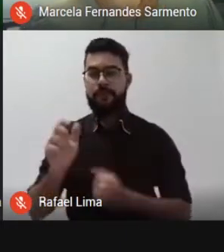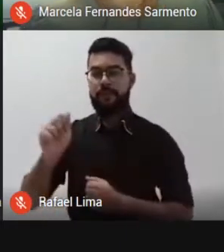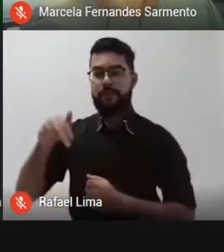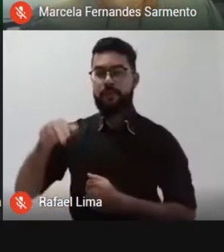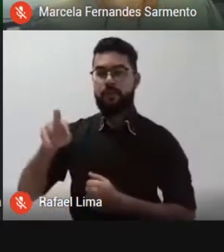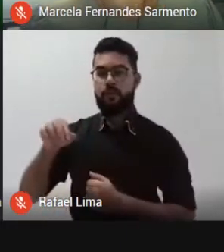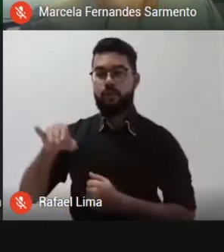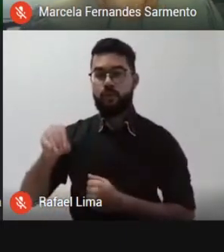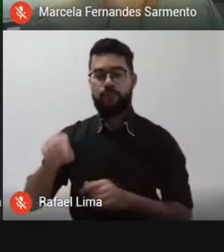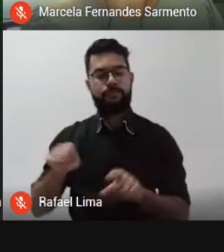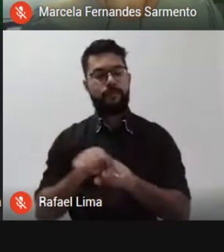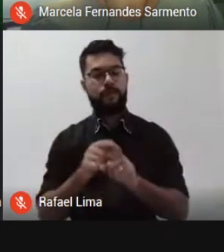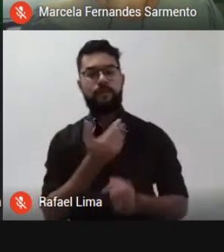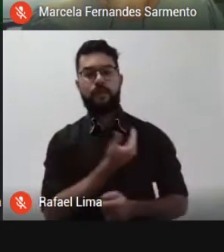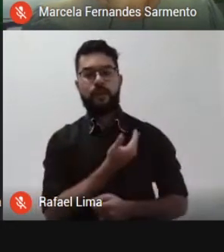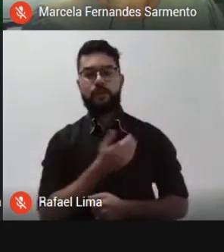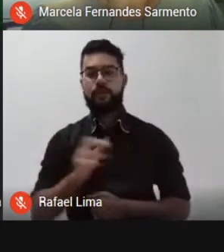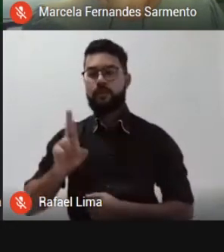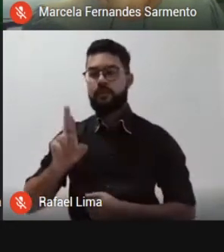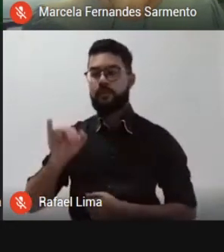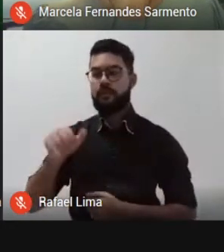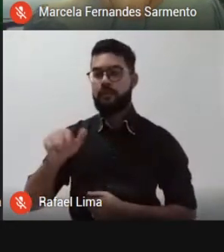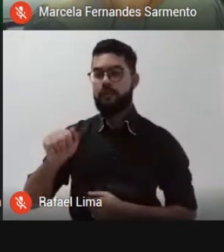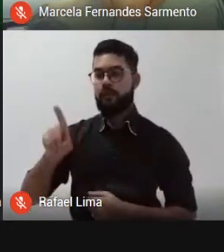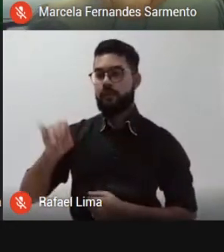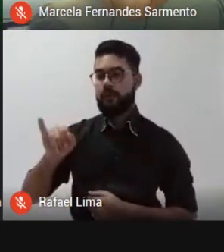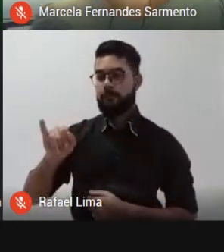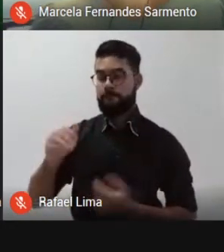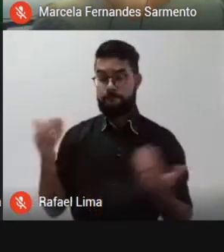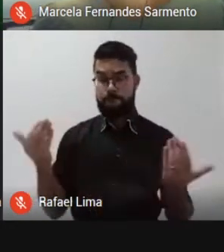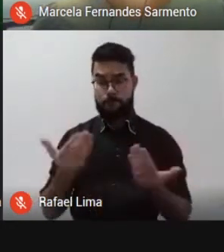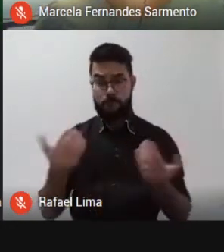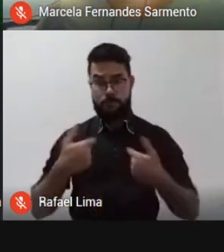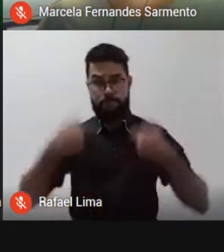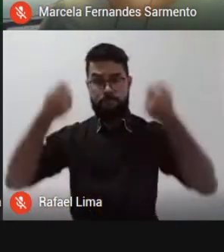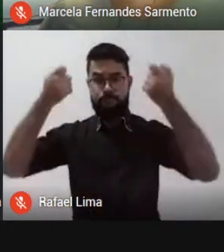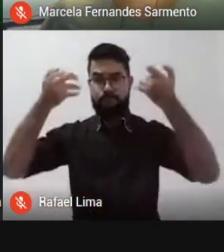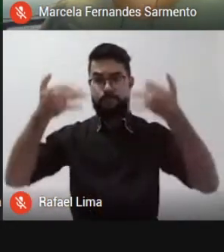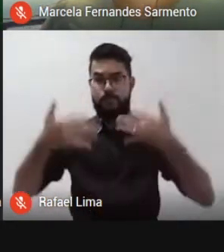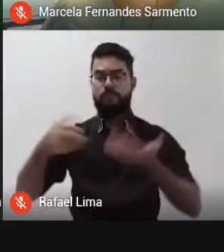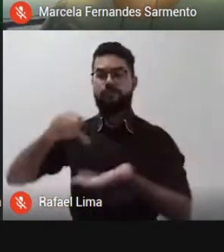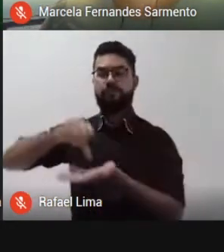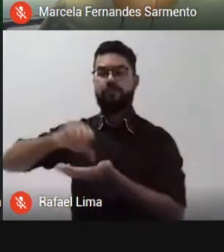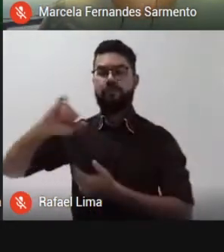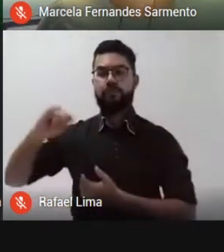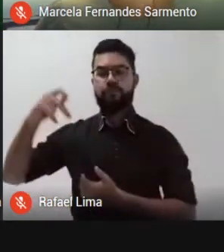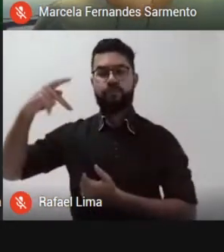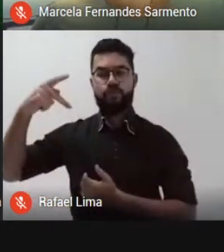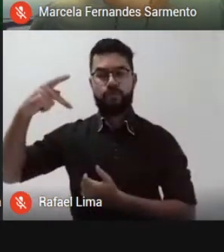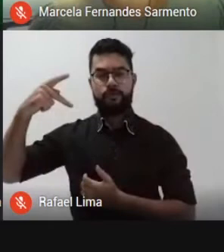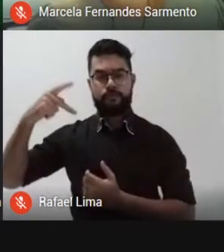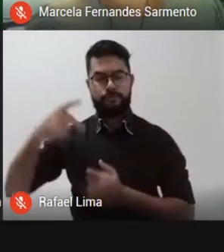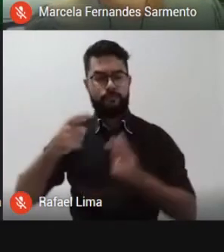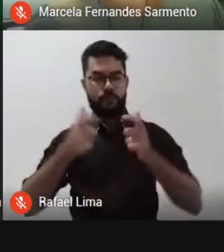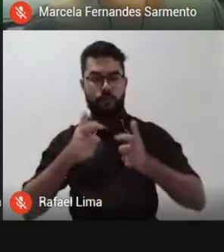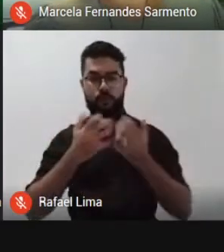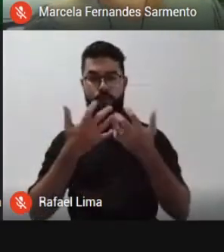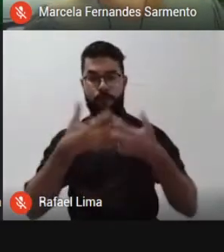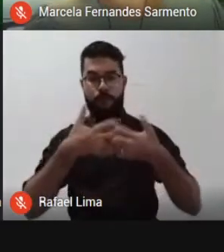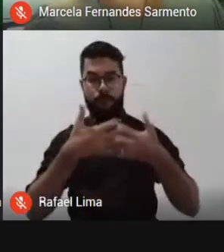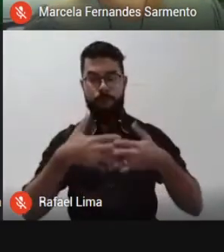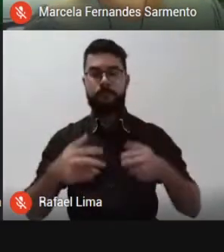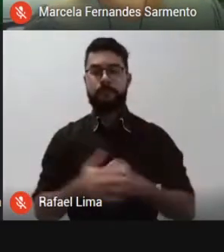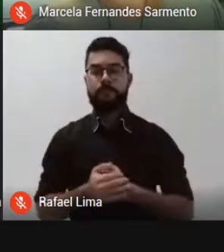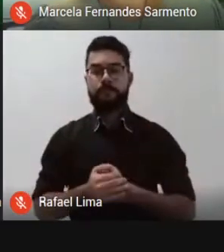vim falar um pouco no campo João Pessoa, da sua experiência, e vou falar aqui sobre o Parklet e FPB. No início